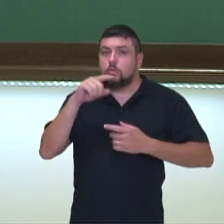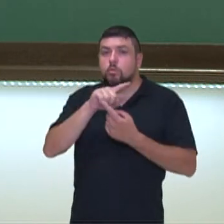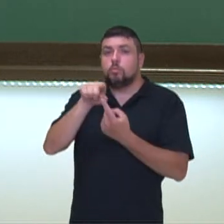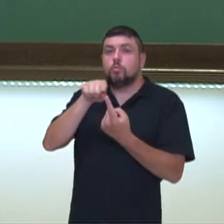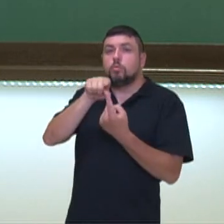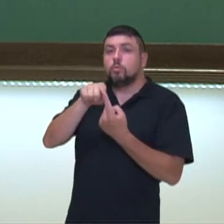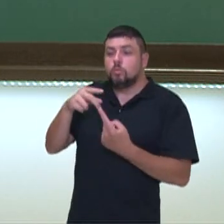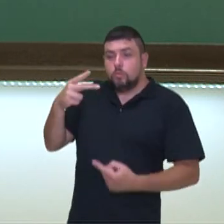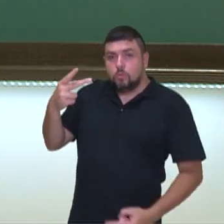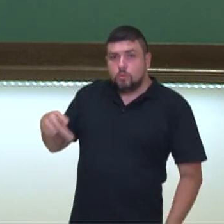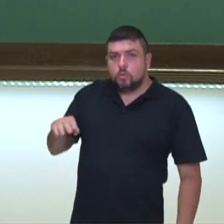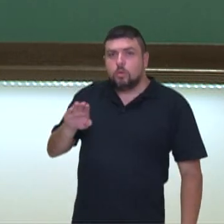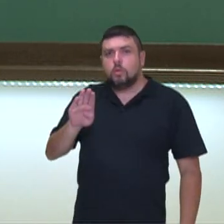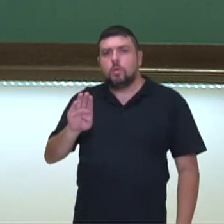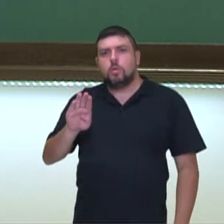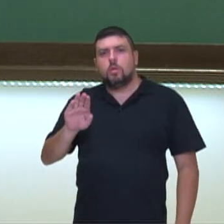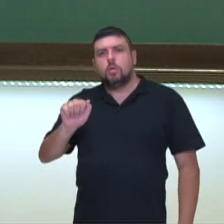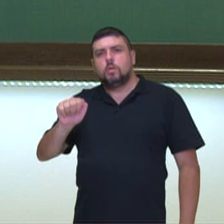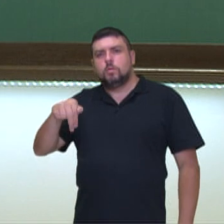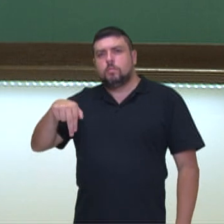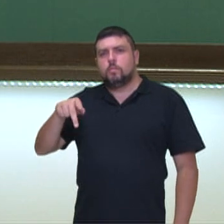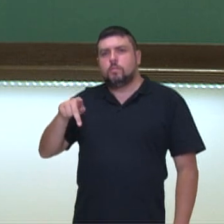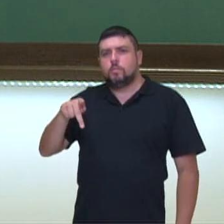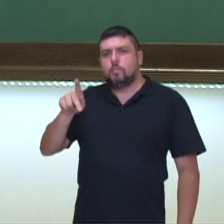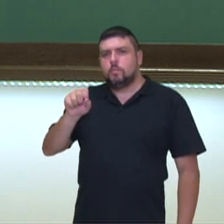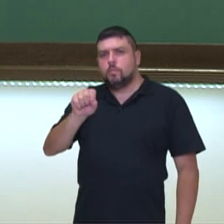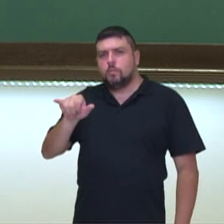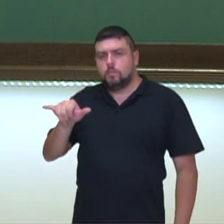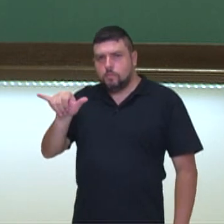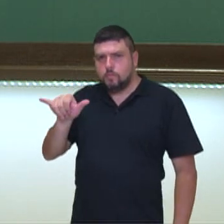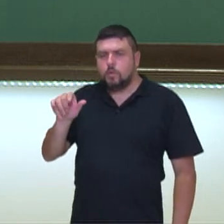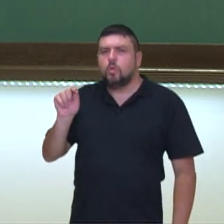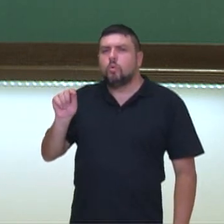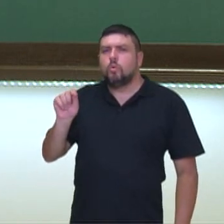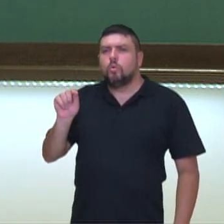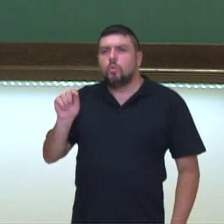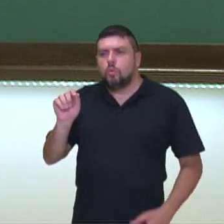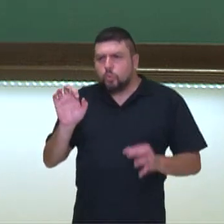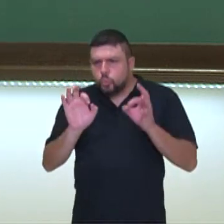britânico Banksy é causar algum tipo de reflexão